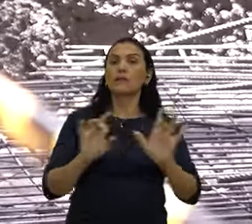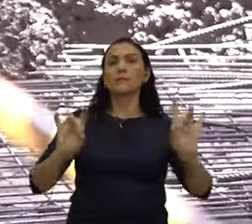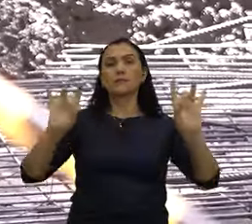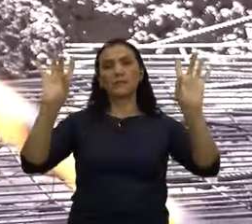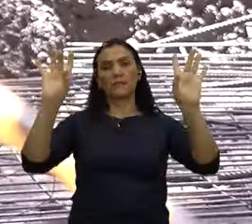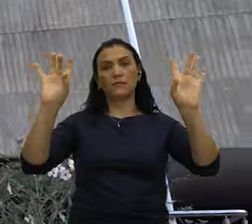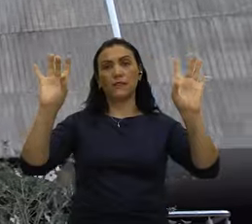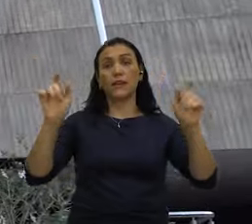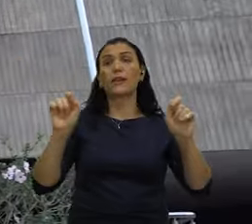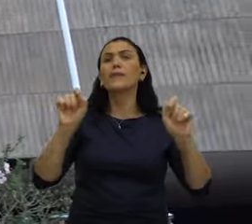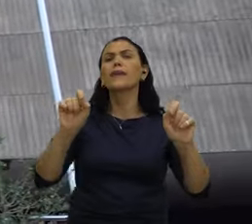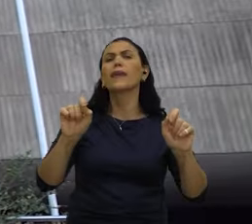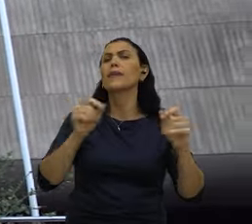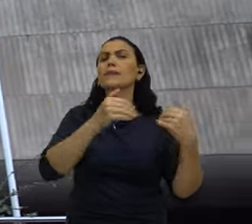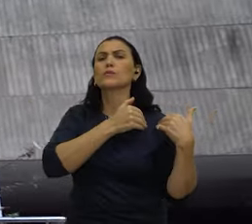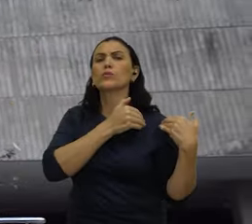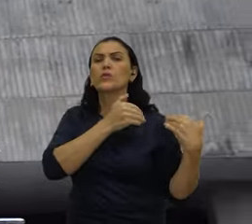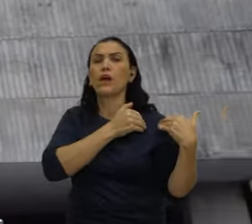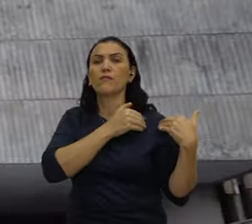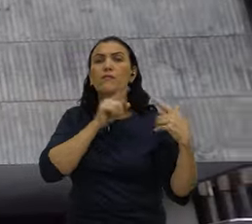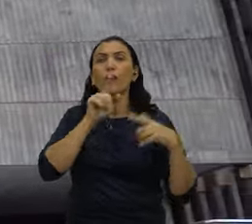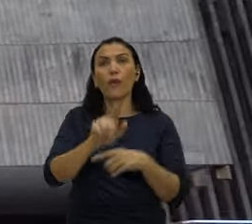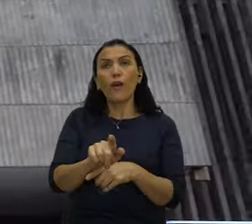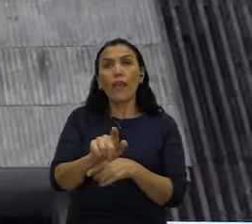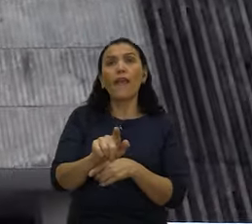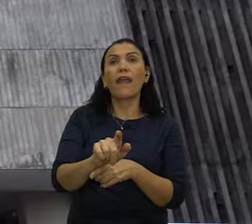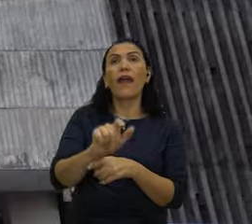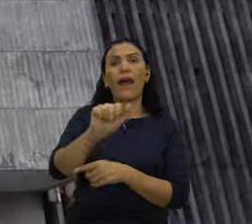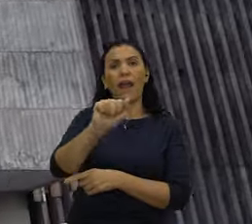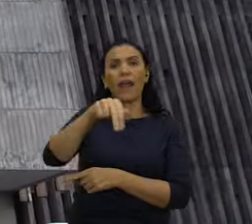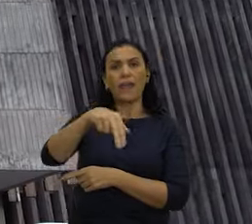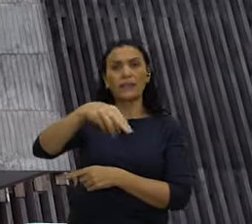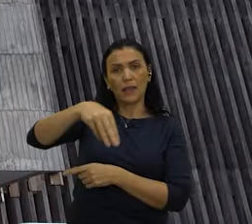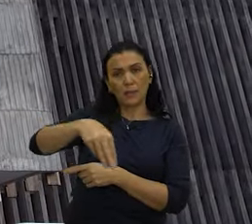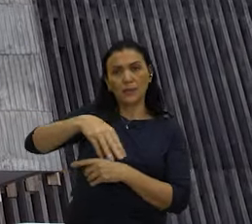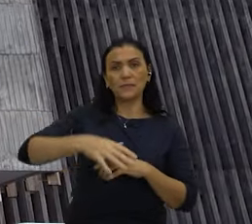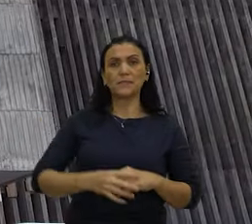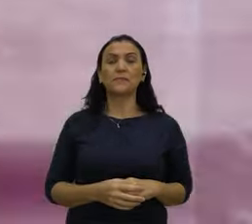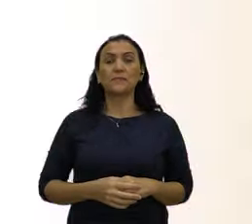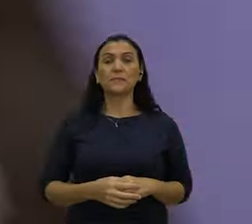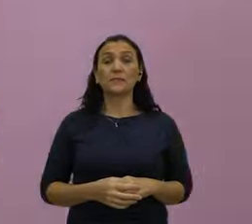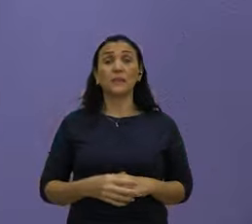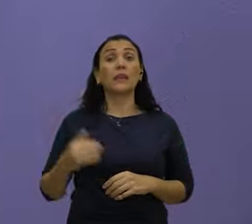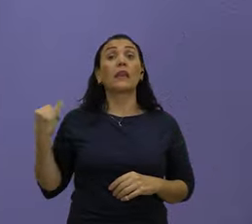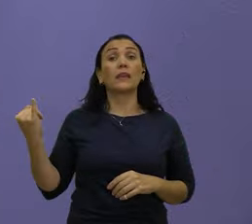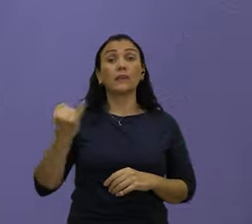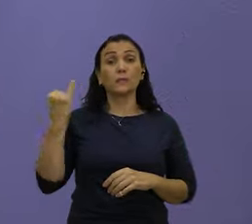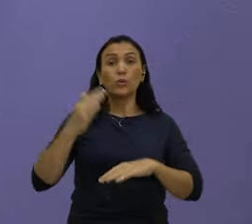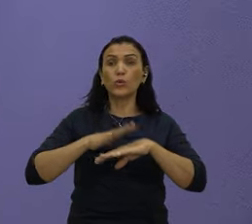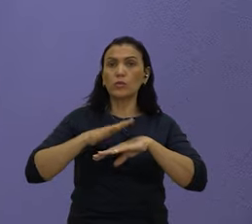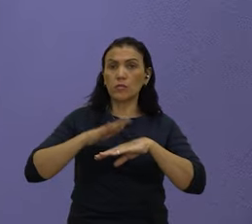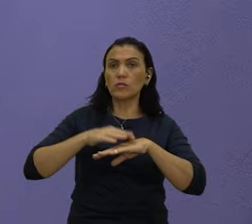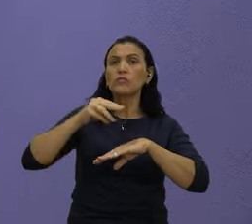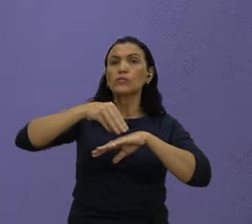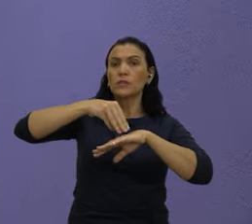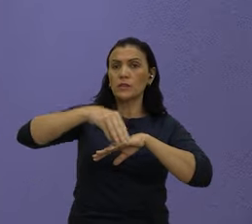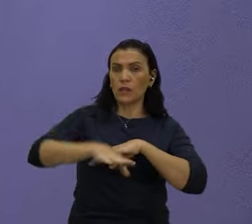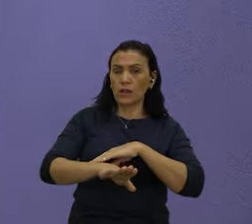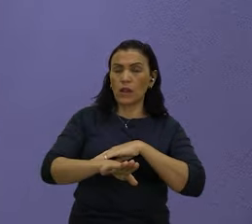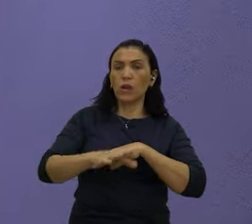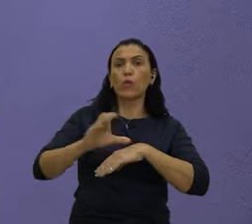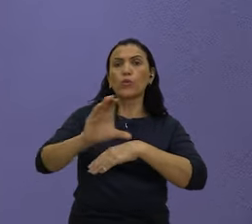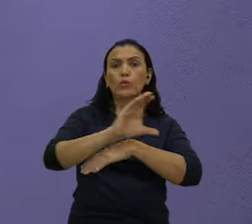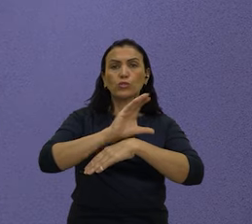autorizações específicas. E quem cuida de tudo isso é a Agência Nacional de Mineração. Essa importância dos bens minerais,